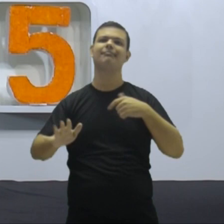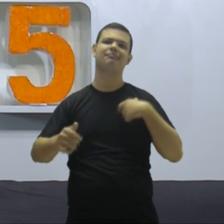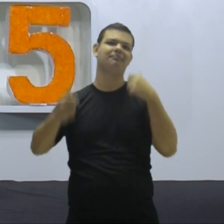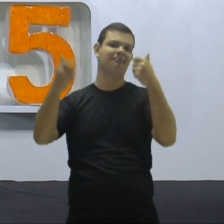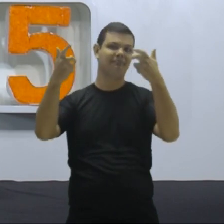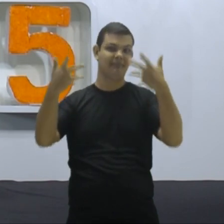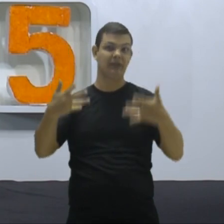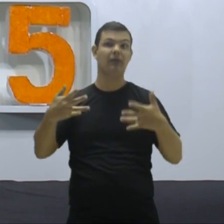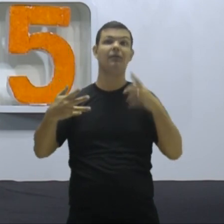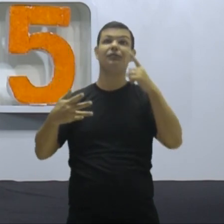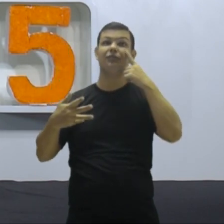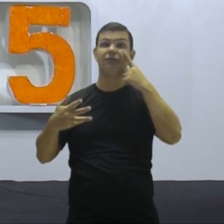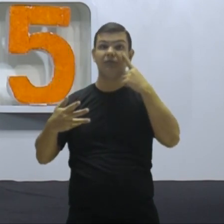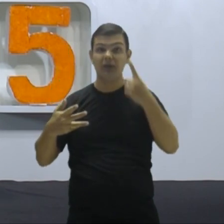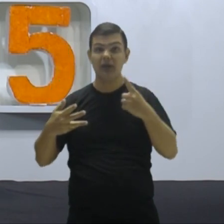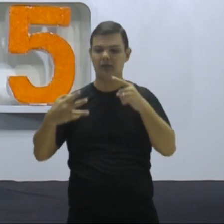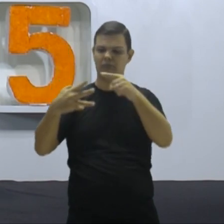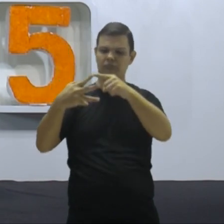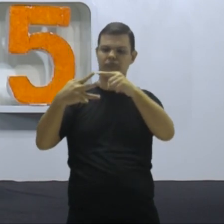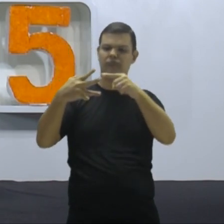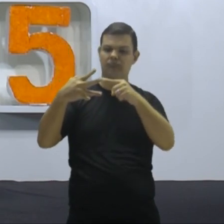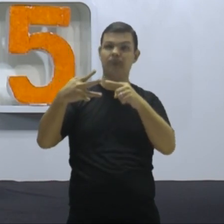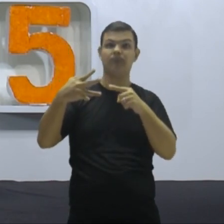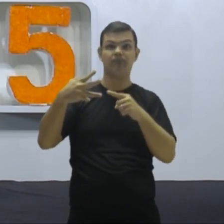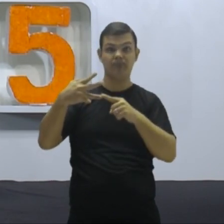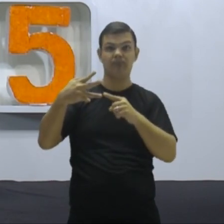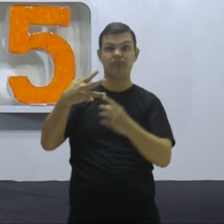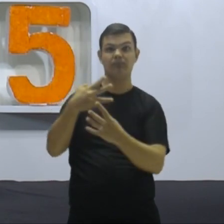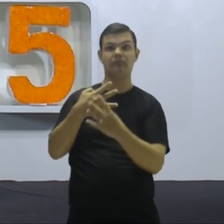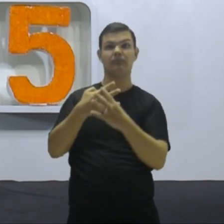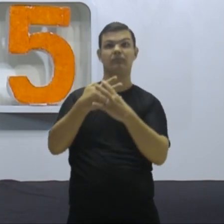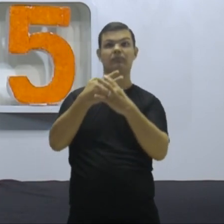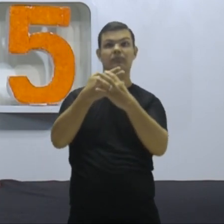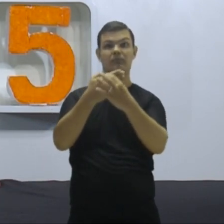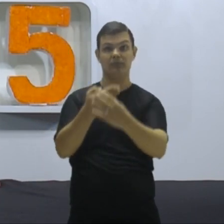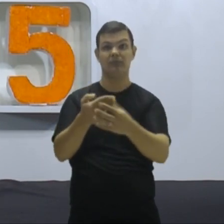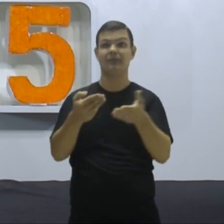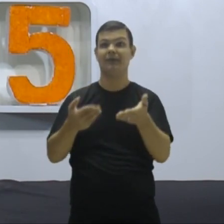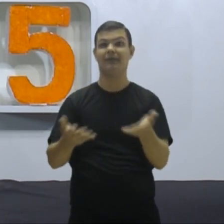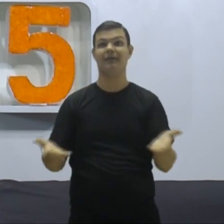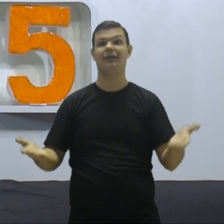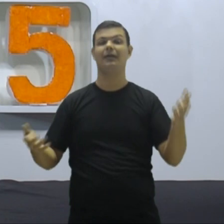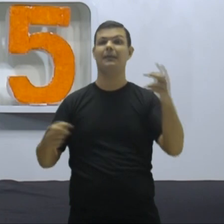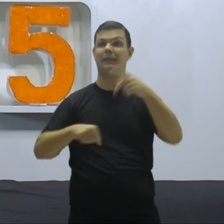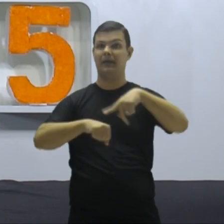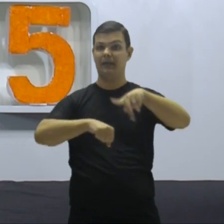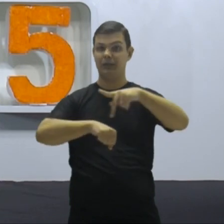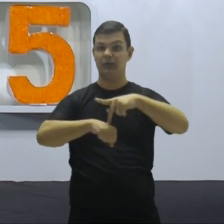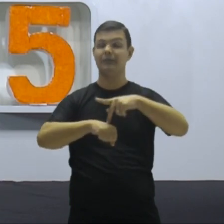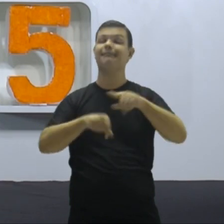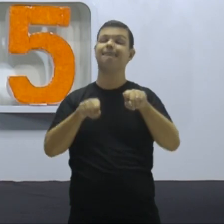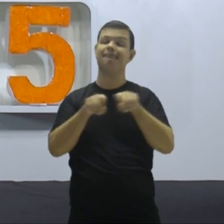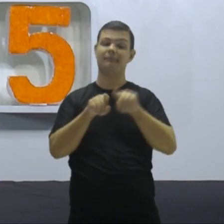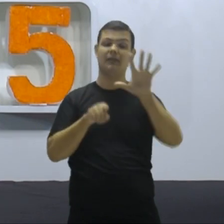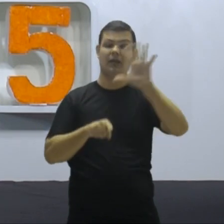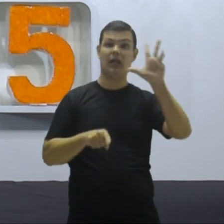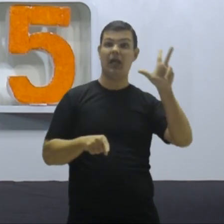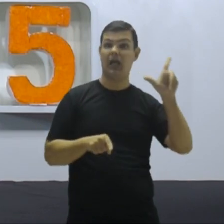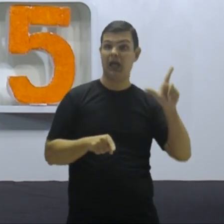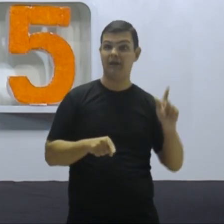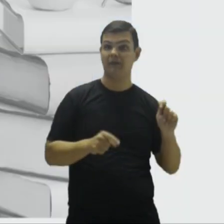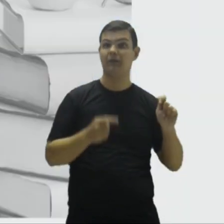essas três frentes da história, elas se encontram aqui no nosso país. Inclusive a África. Olha só